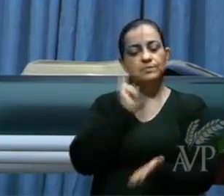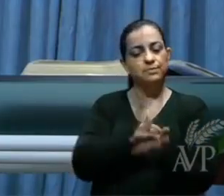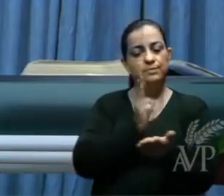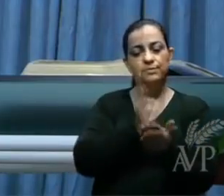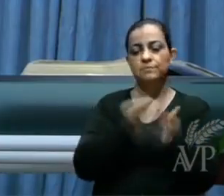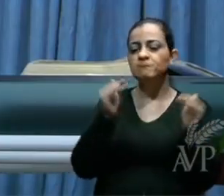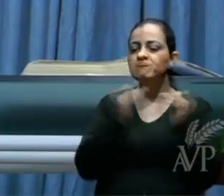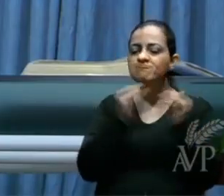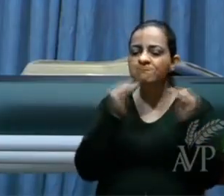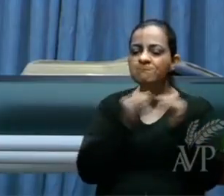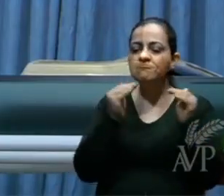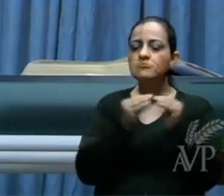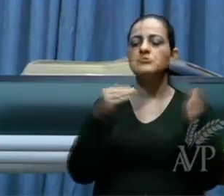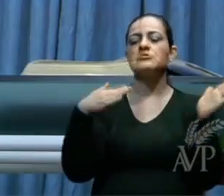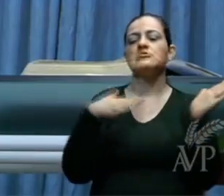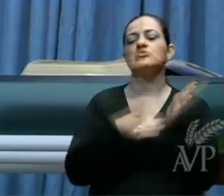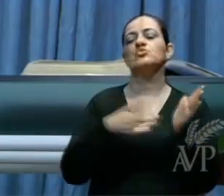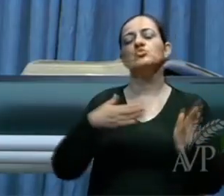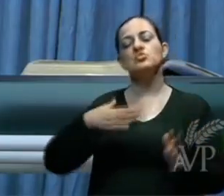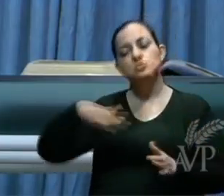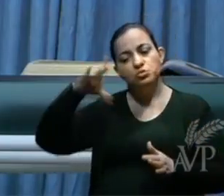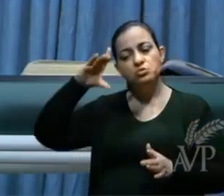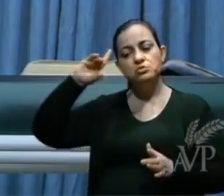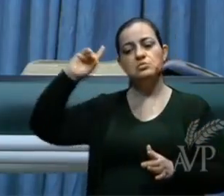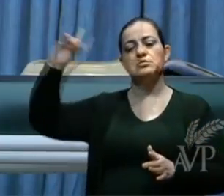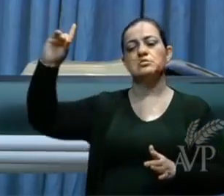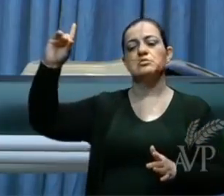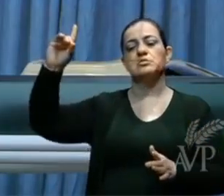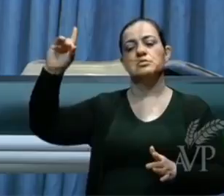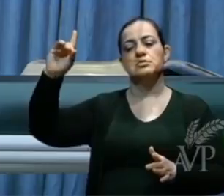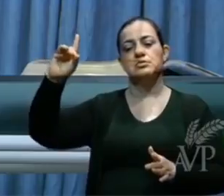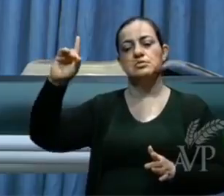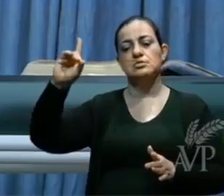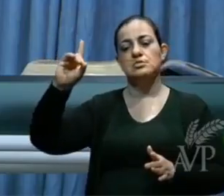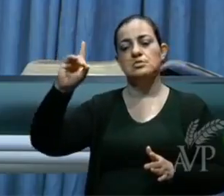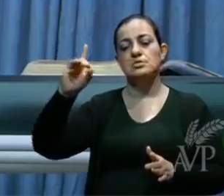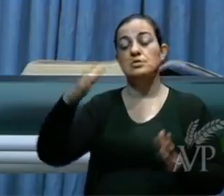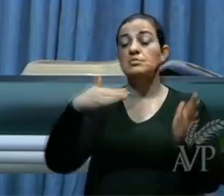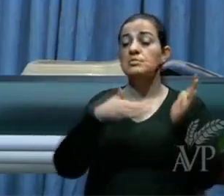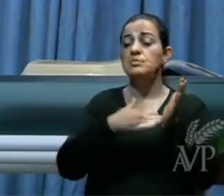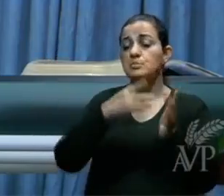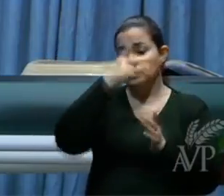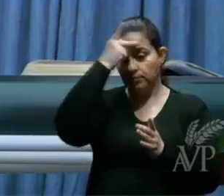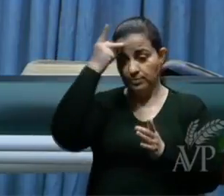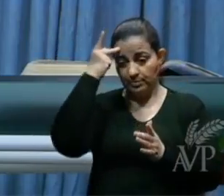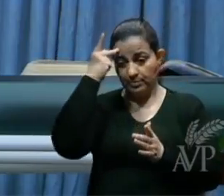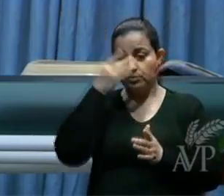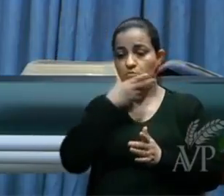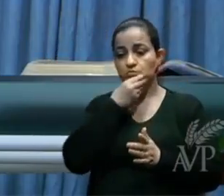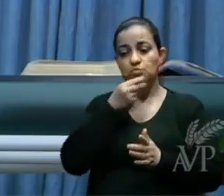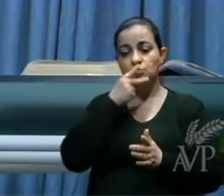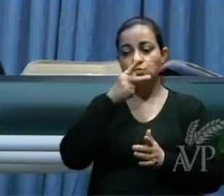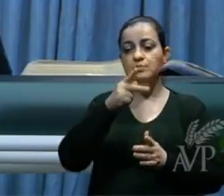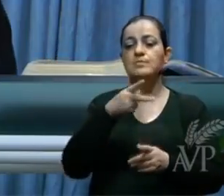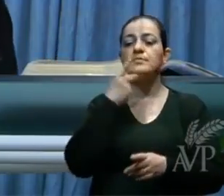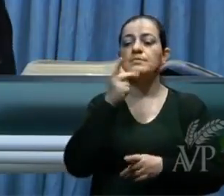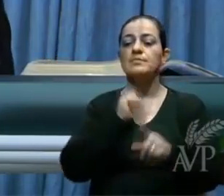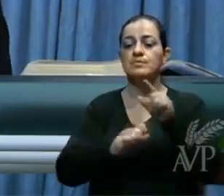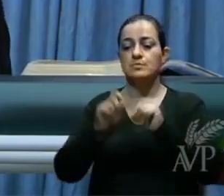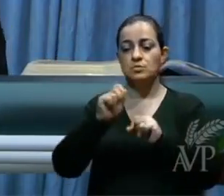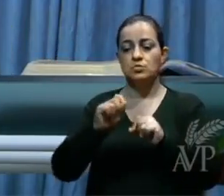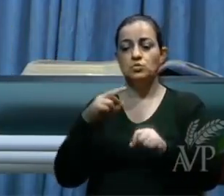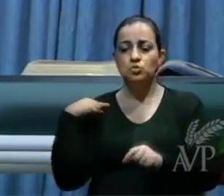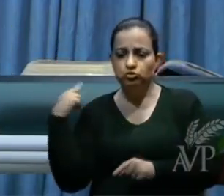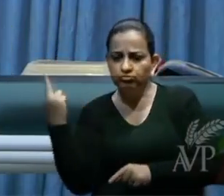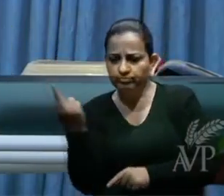identificada nesses últimos dias e para a última pessoa o profeta diz assim nós